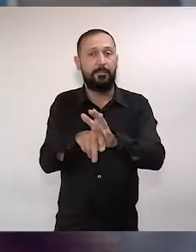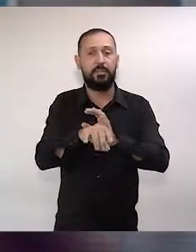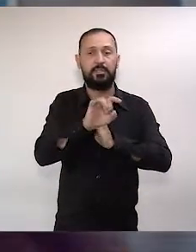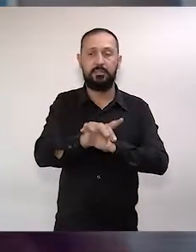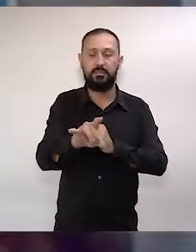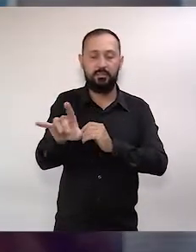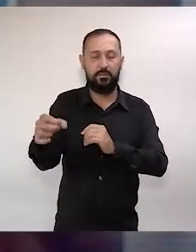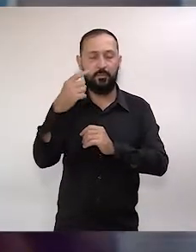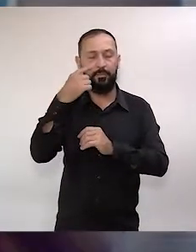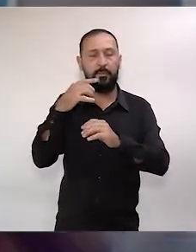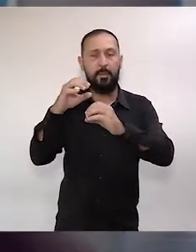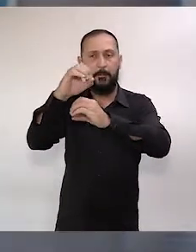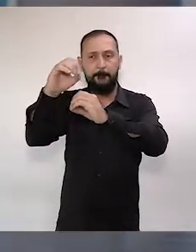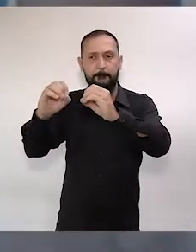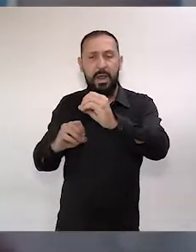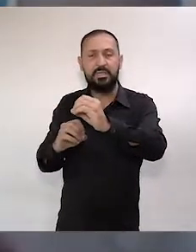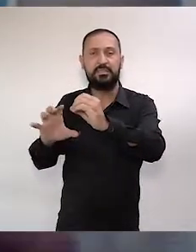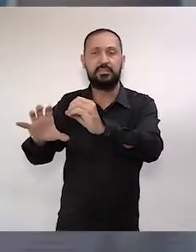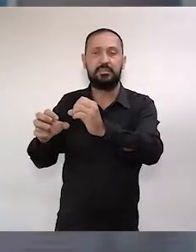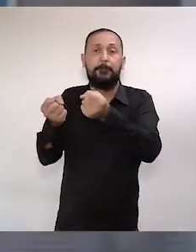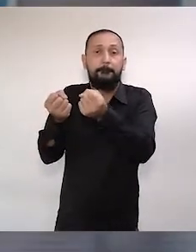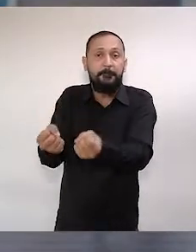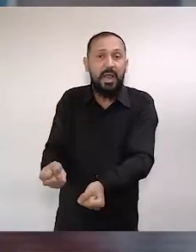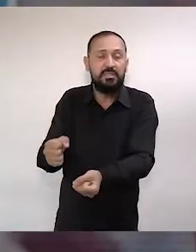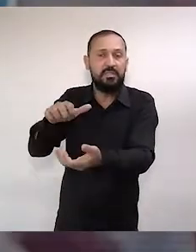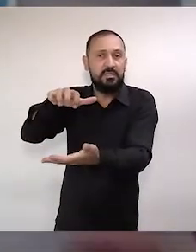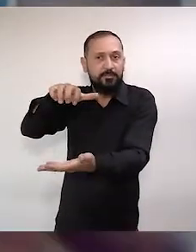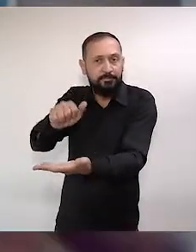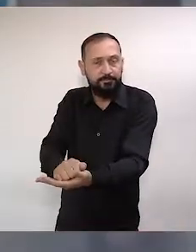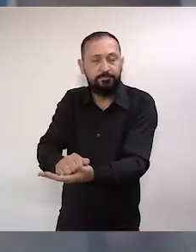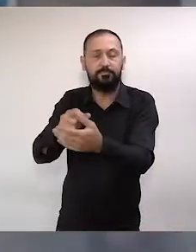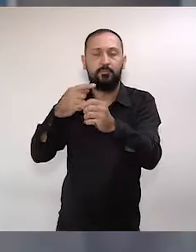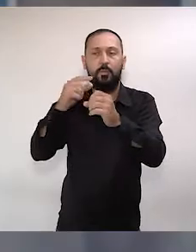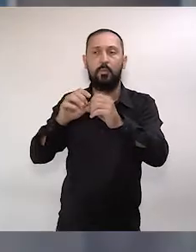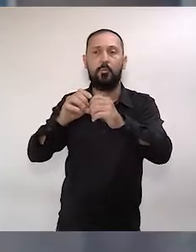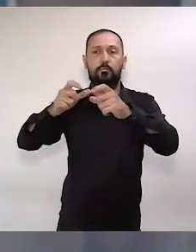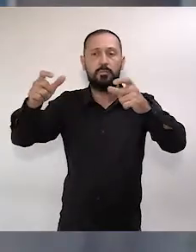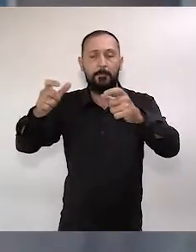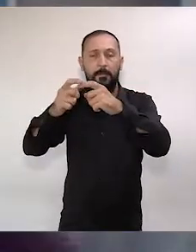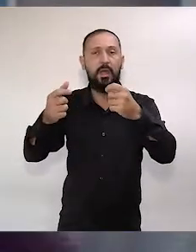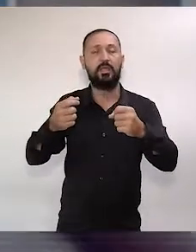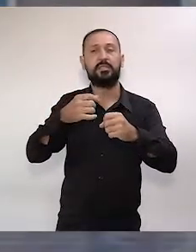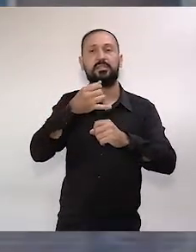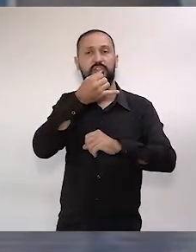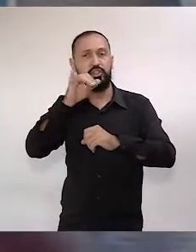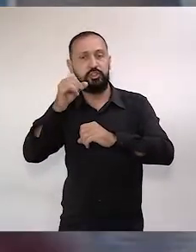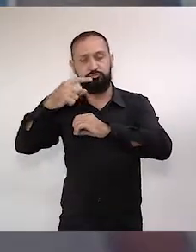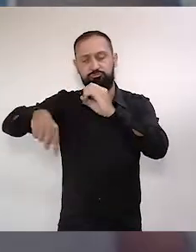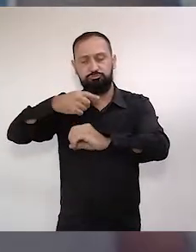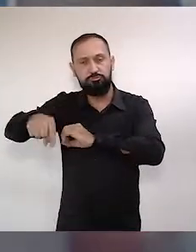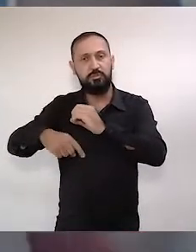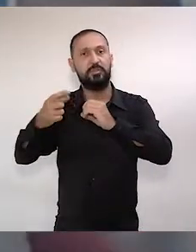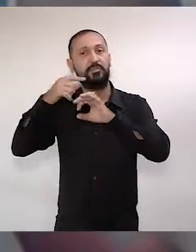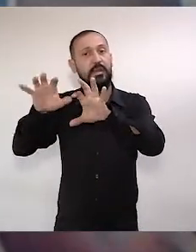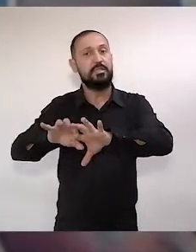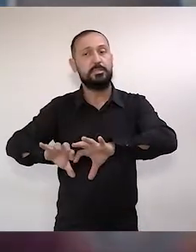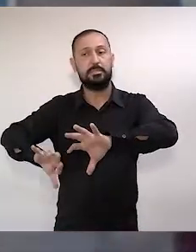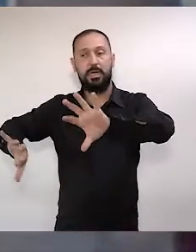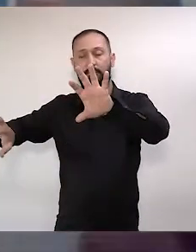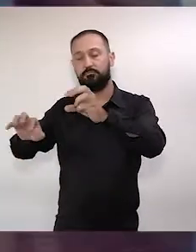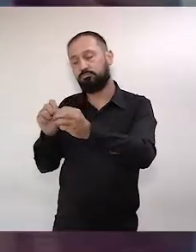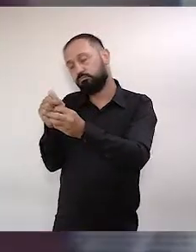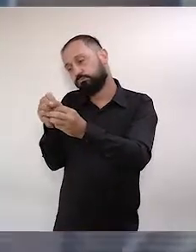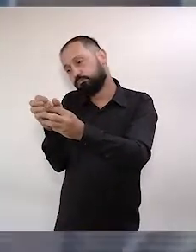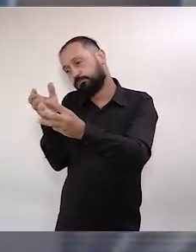características físico-químicas de moléculas, como a massa molecular, o tamanho, a carga, e dessa